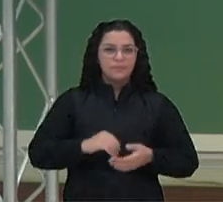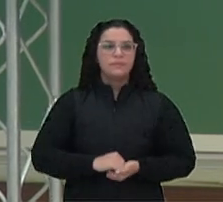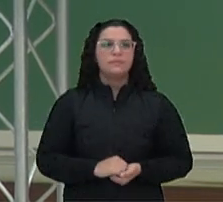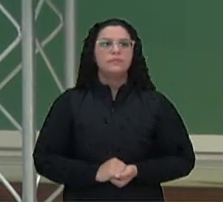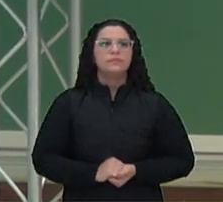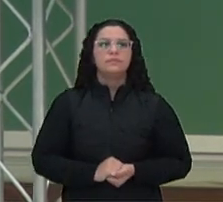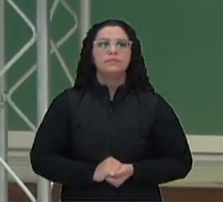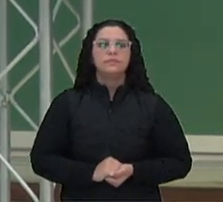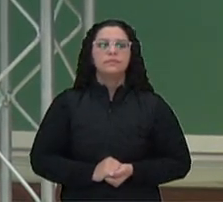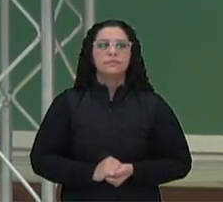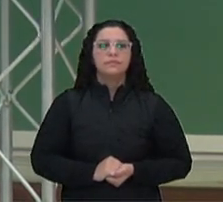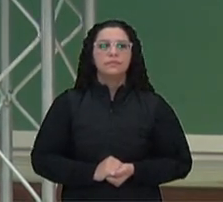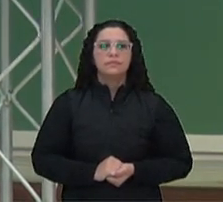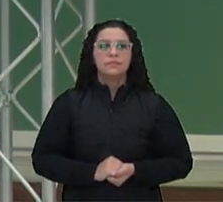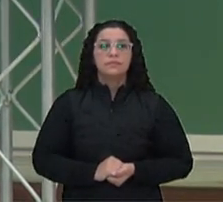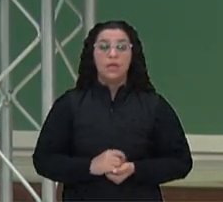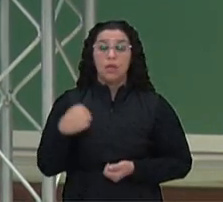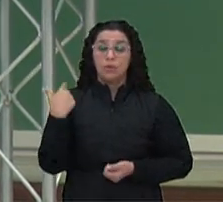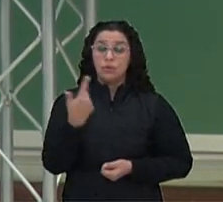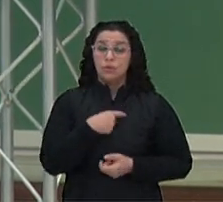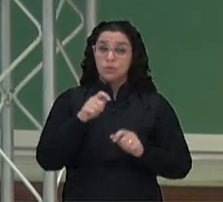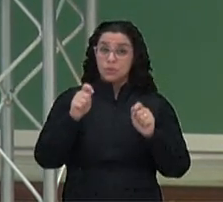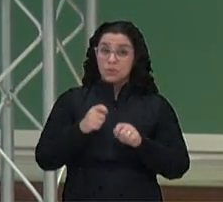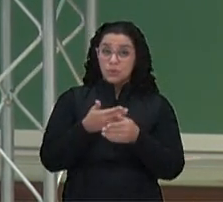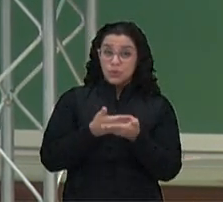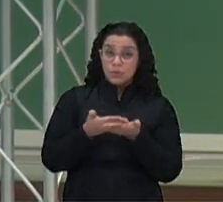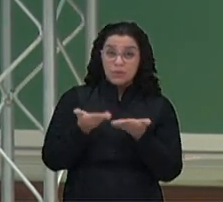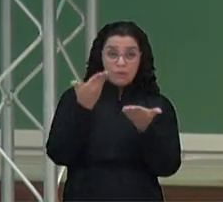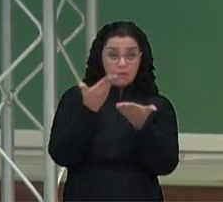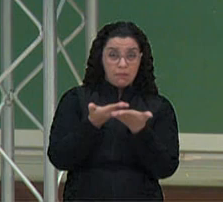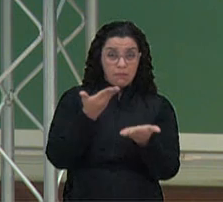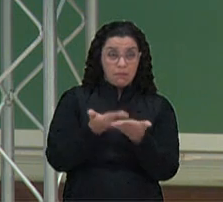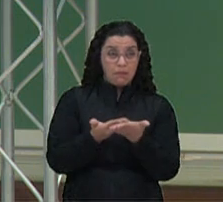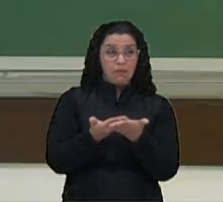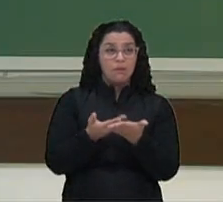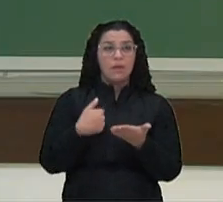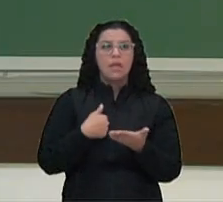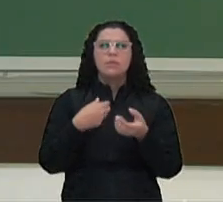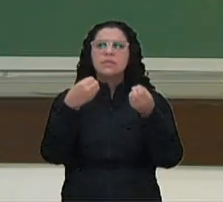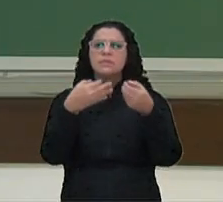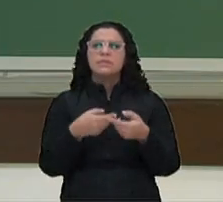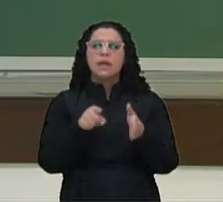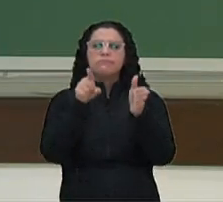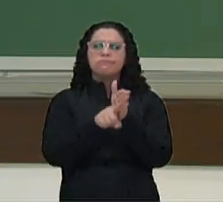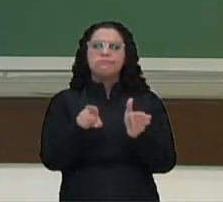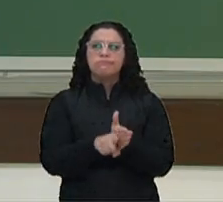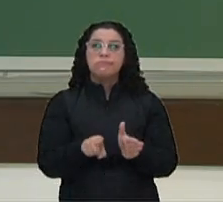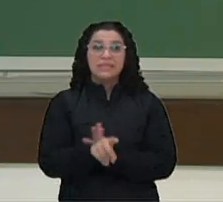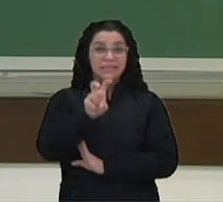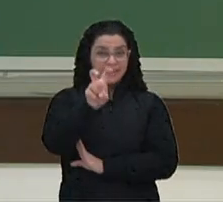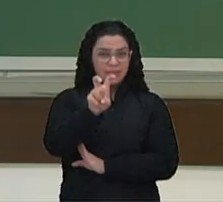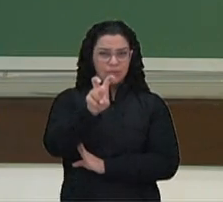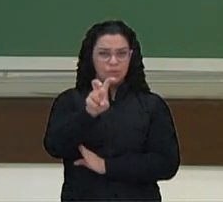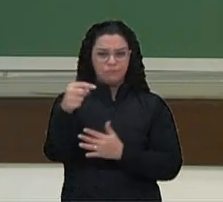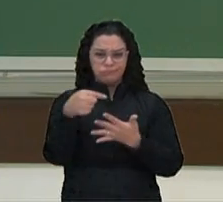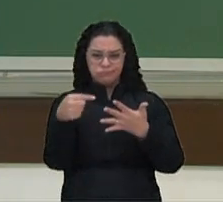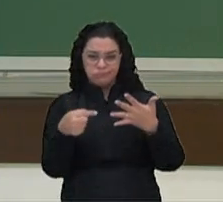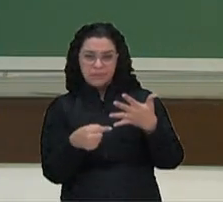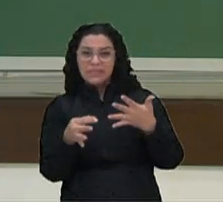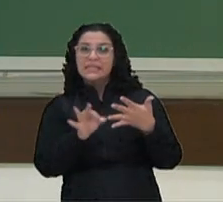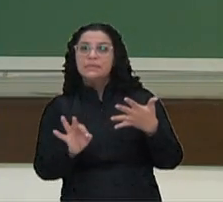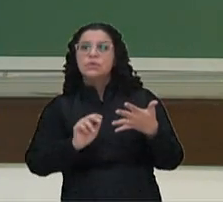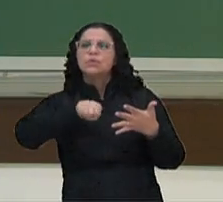só. Para que a gente possa começar a nossa aula, eu coloquei aqui 5 perguntas bem simples